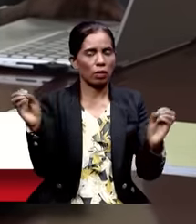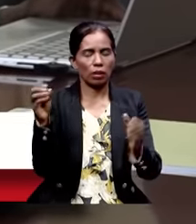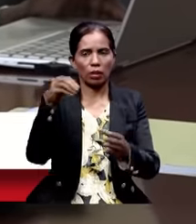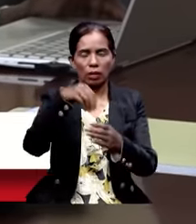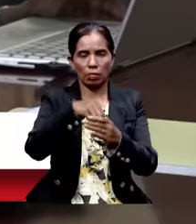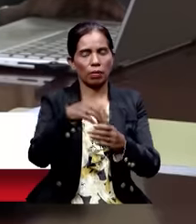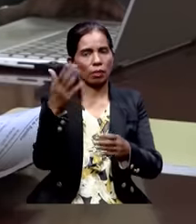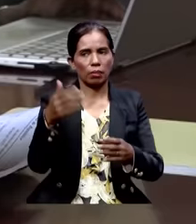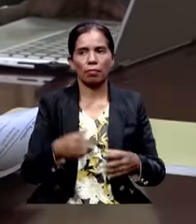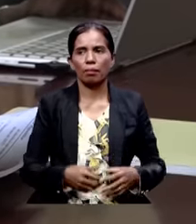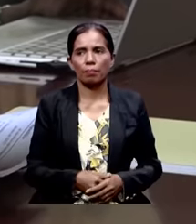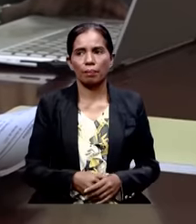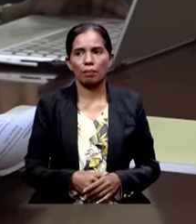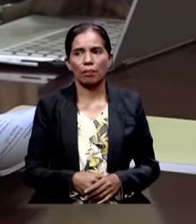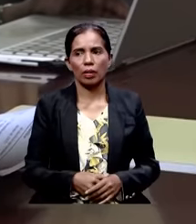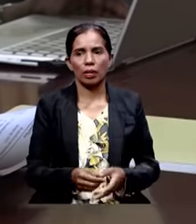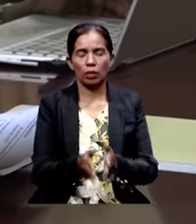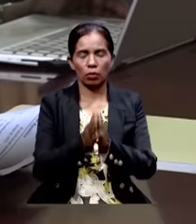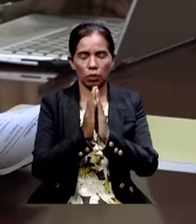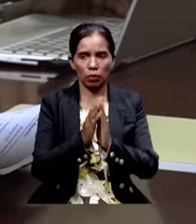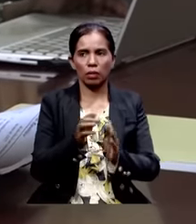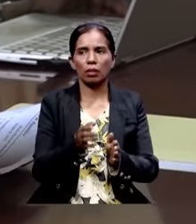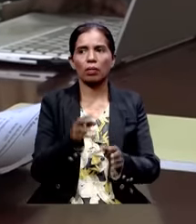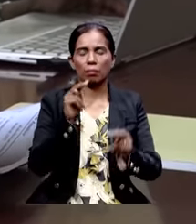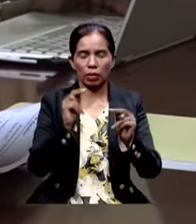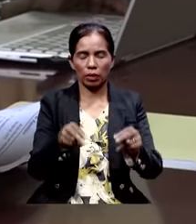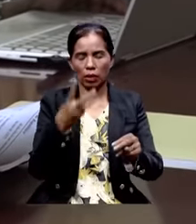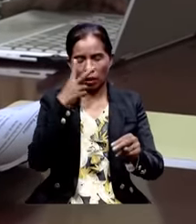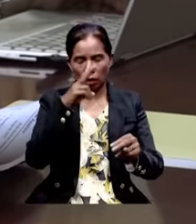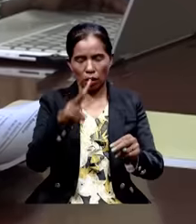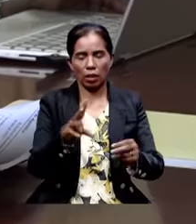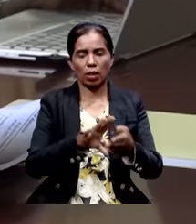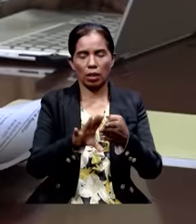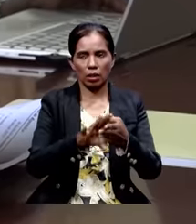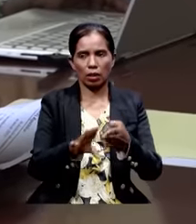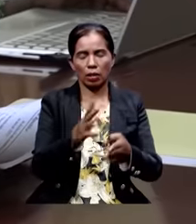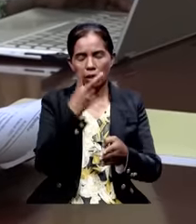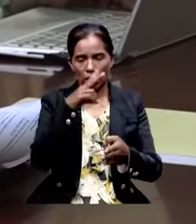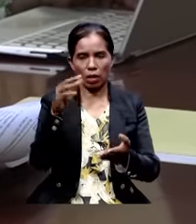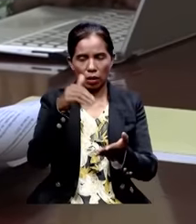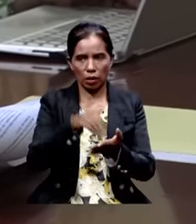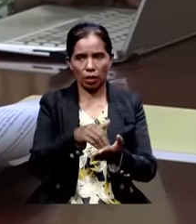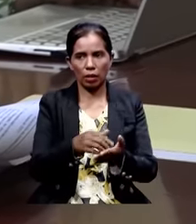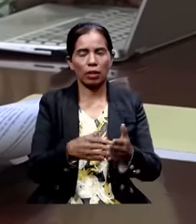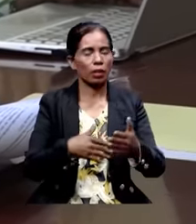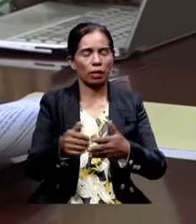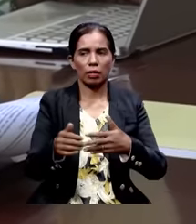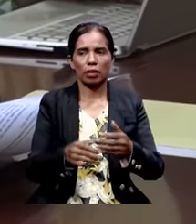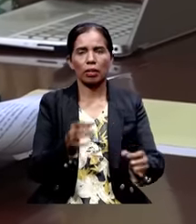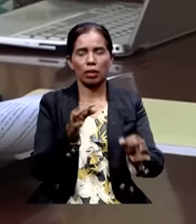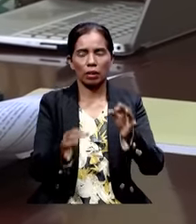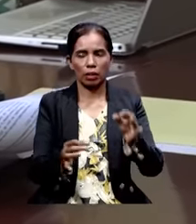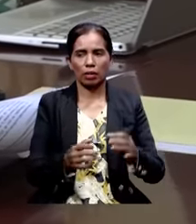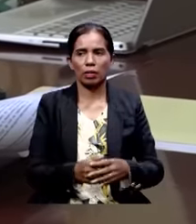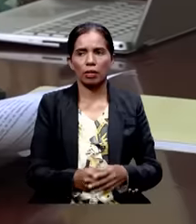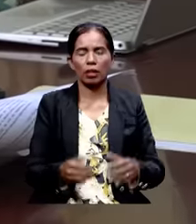ita ta o exigência até que ata o precisa hala versão de empenho los clai dane ita depende se sim caso